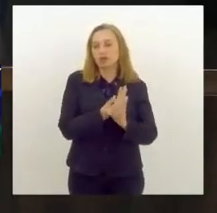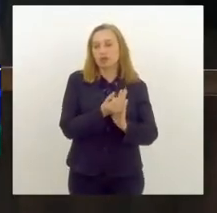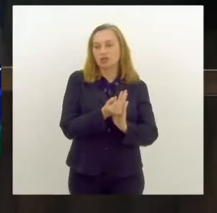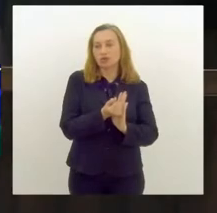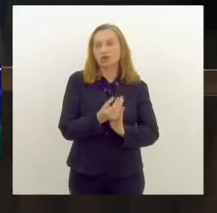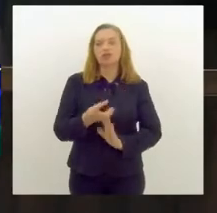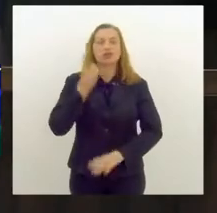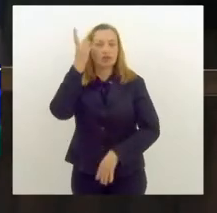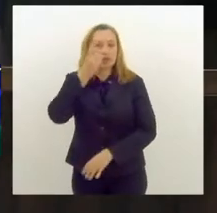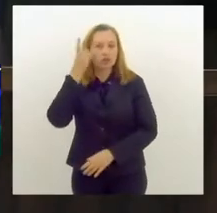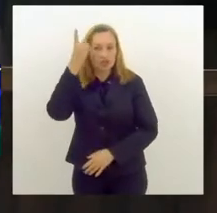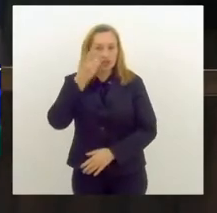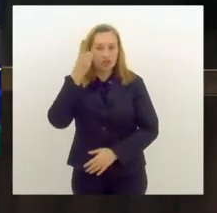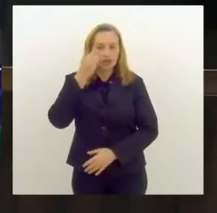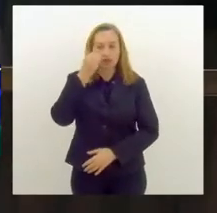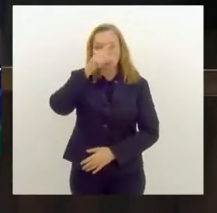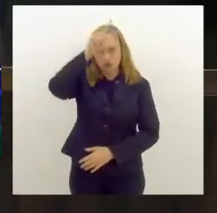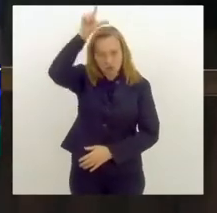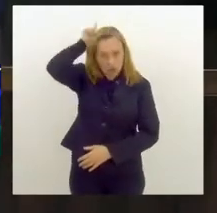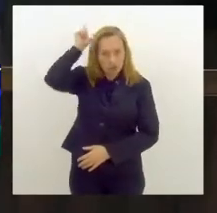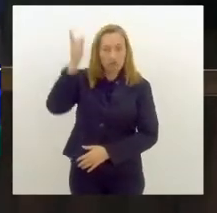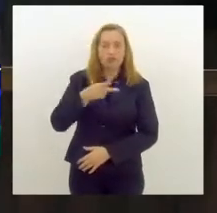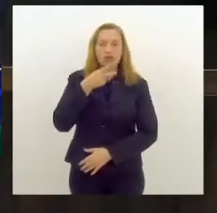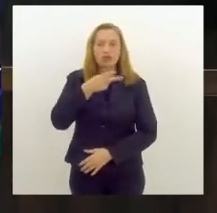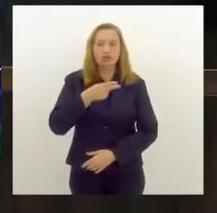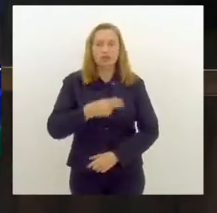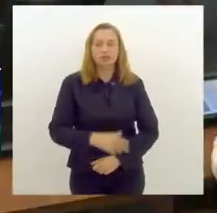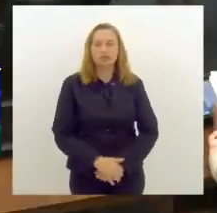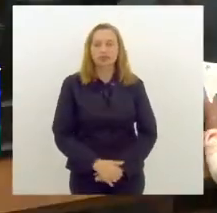Justiça, deputado Luiz Paulo.